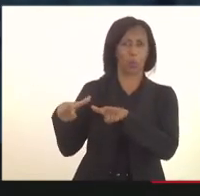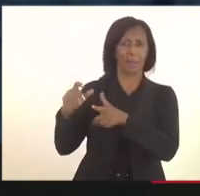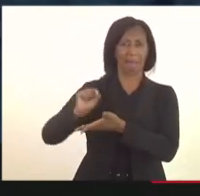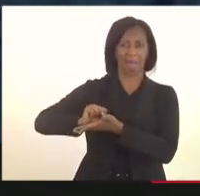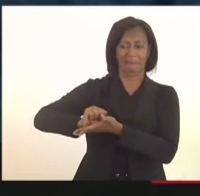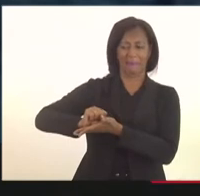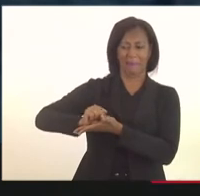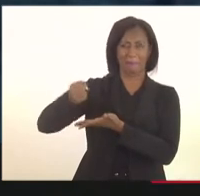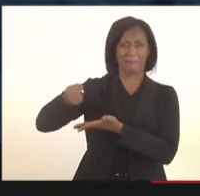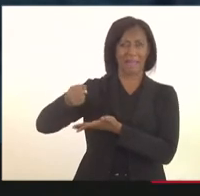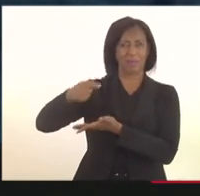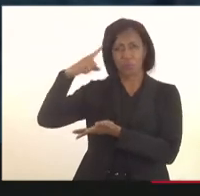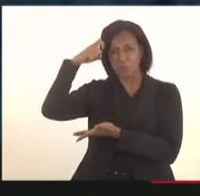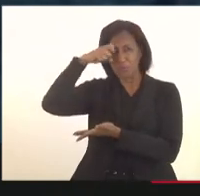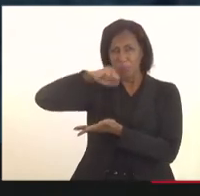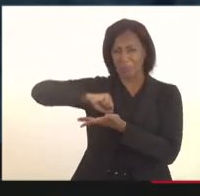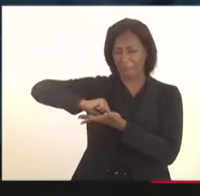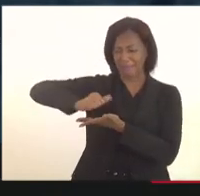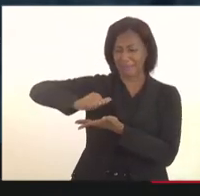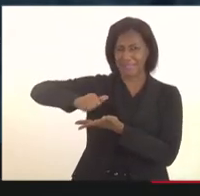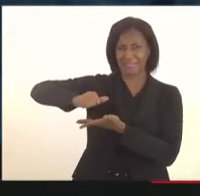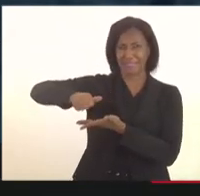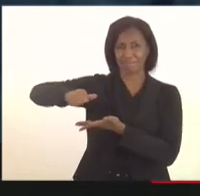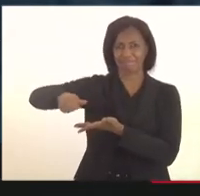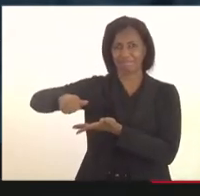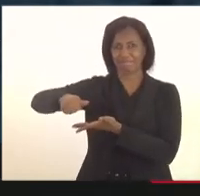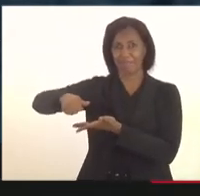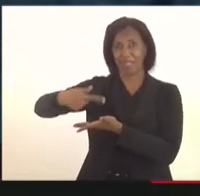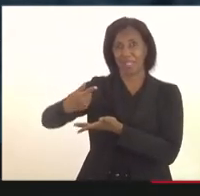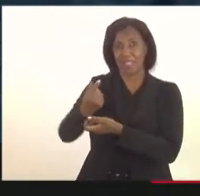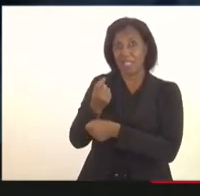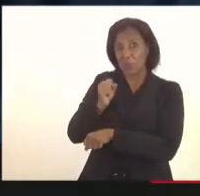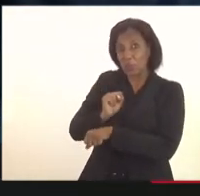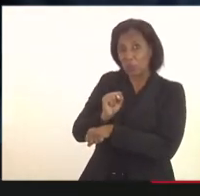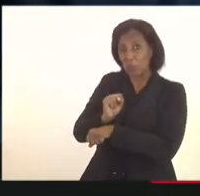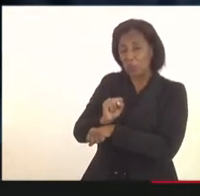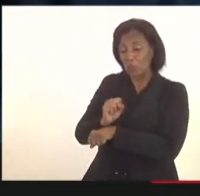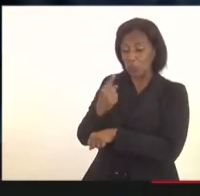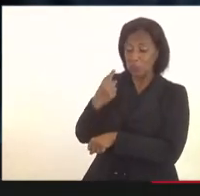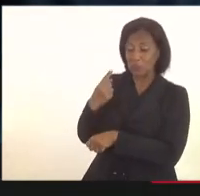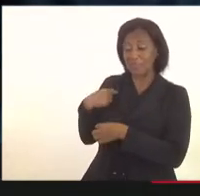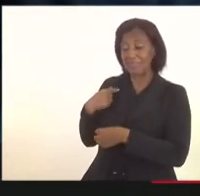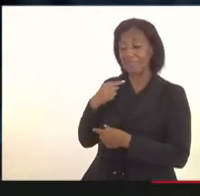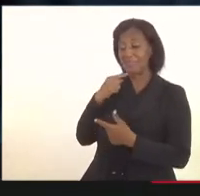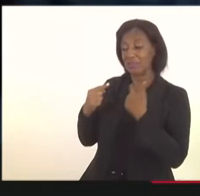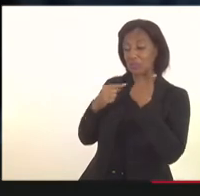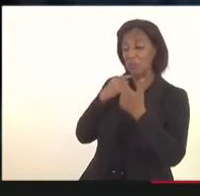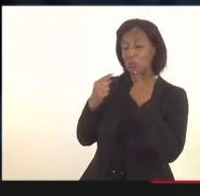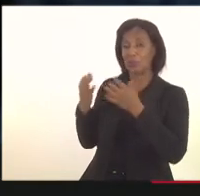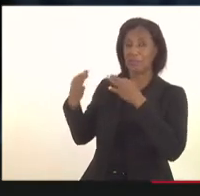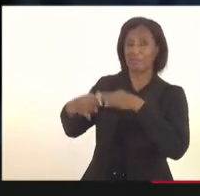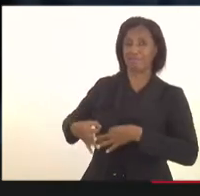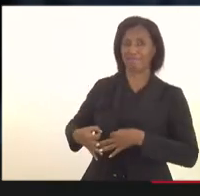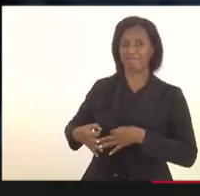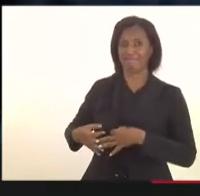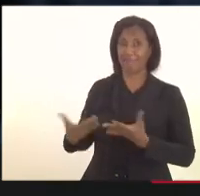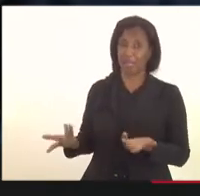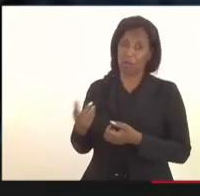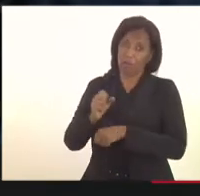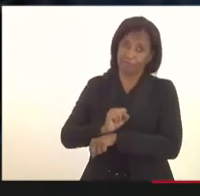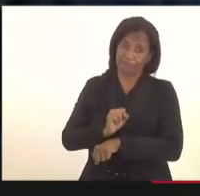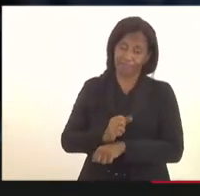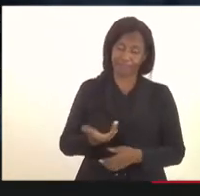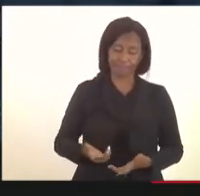aberta com muita dificuldade e que, no fundo, fica a esperança que dê certo. Essa é a nossa